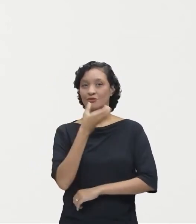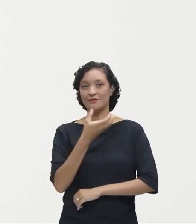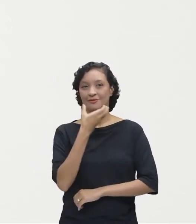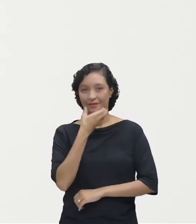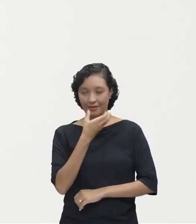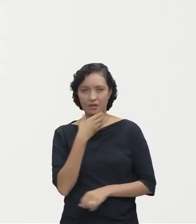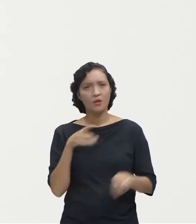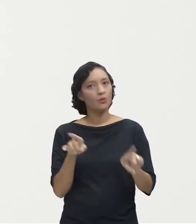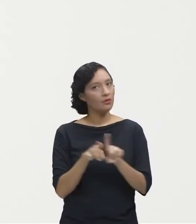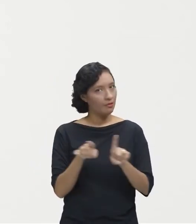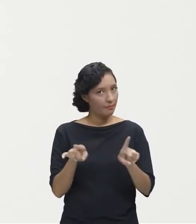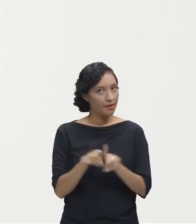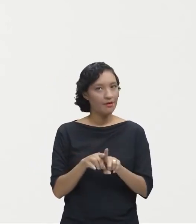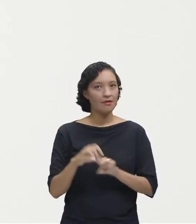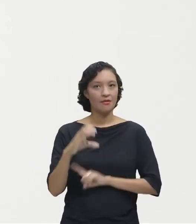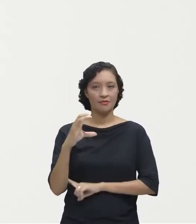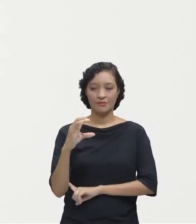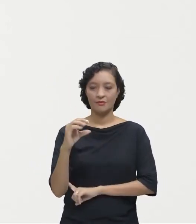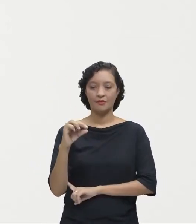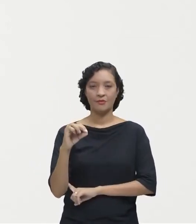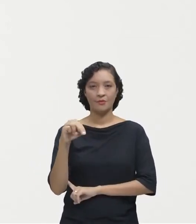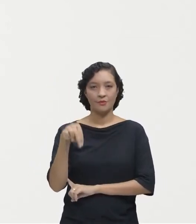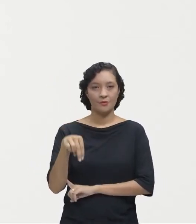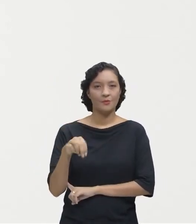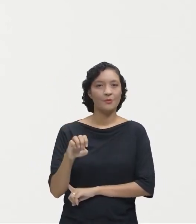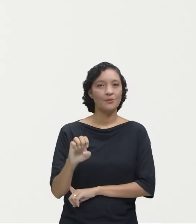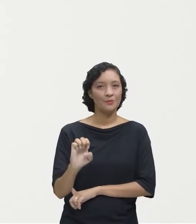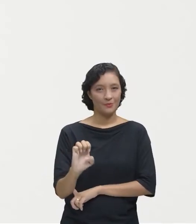também tem forma de cone.